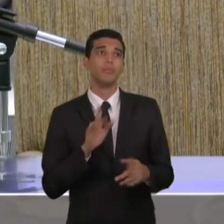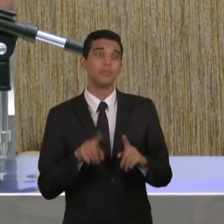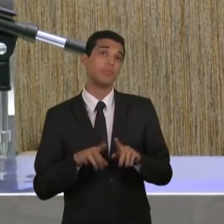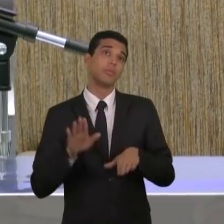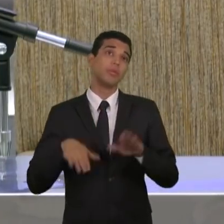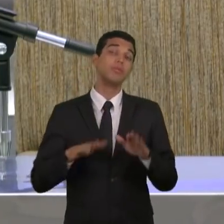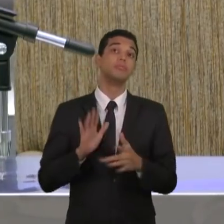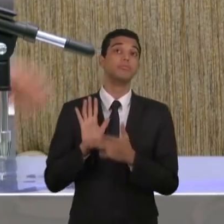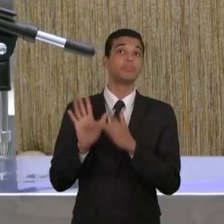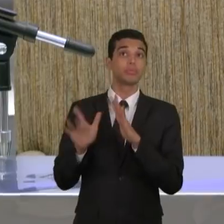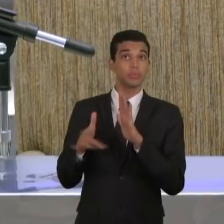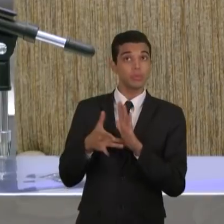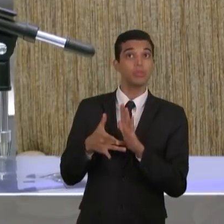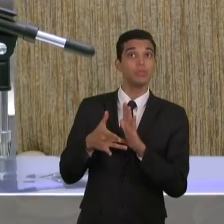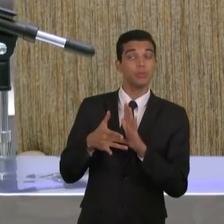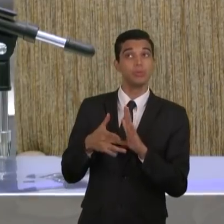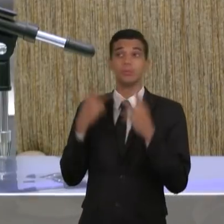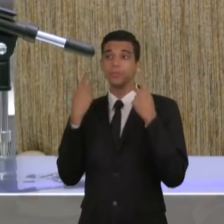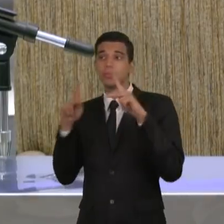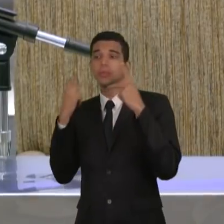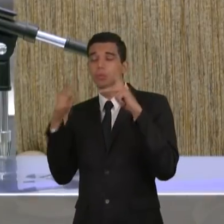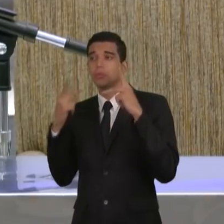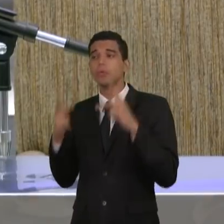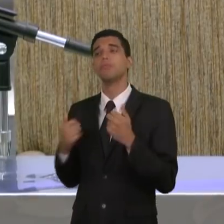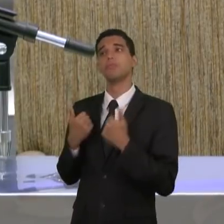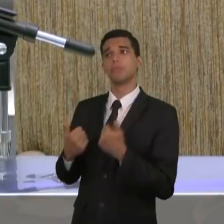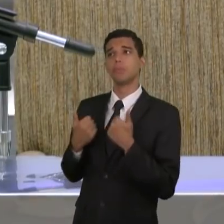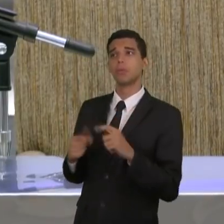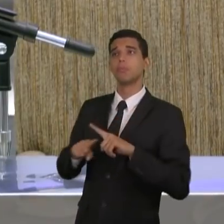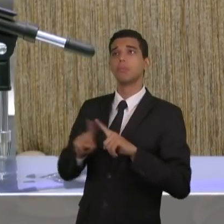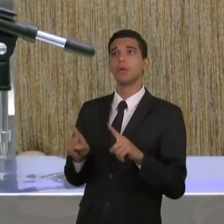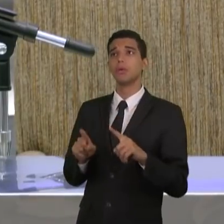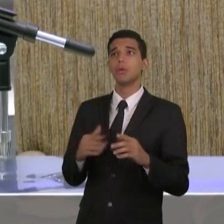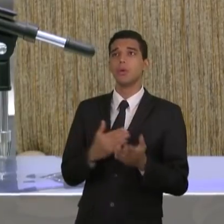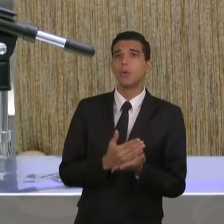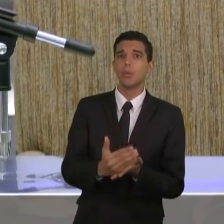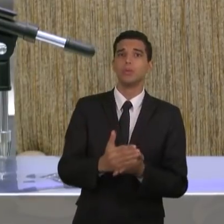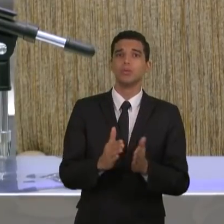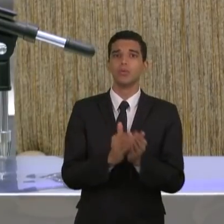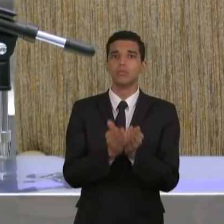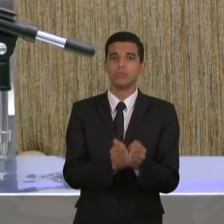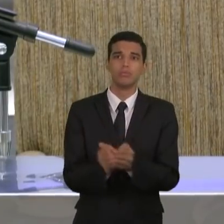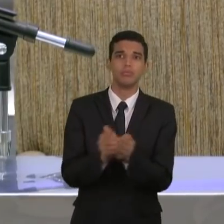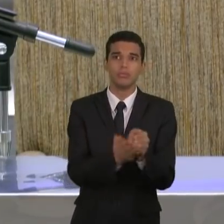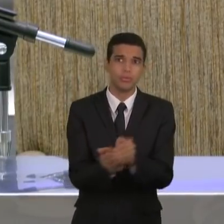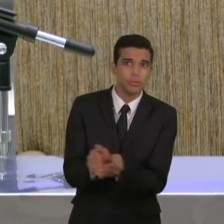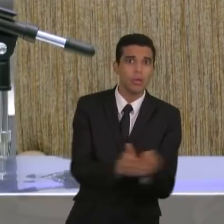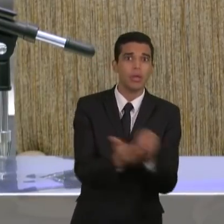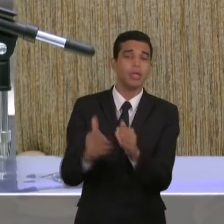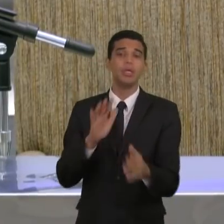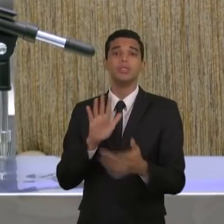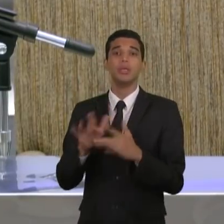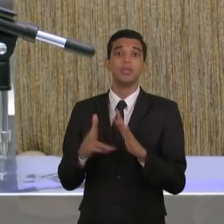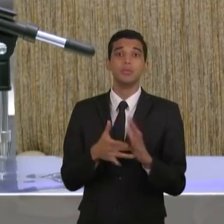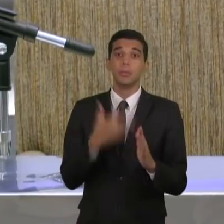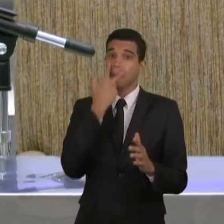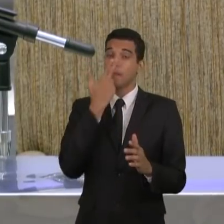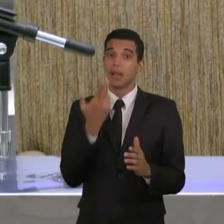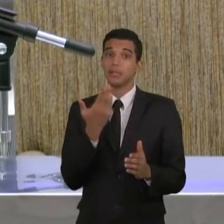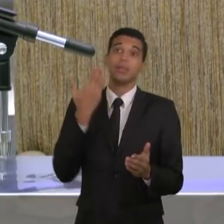dia todo a situação estava no controle quando começou a tempestade Jesus perdeu o controle da situação porque ele tava dormindo que nada